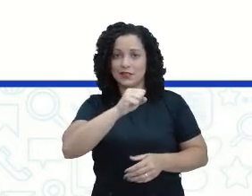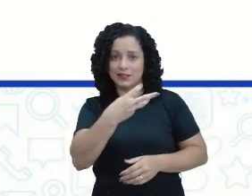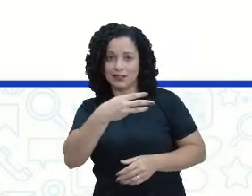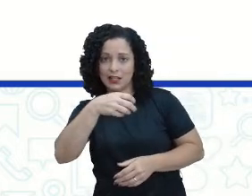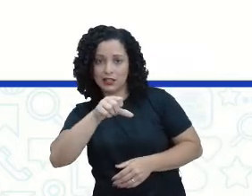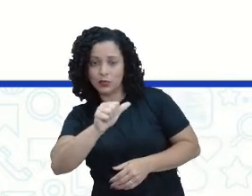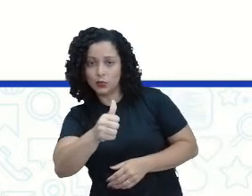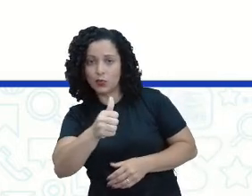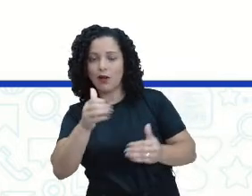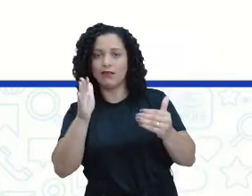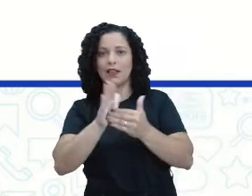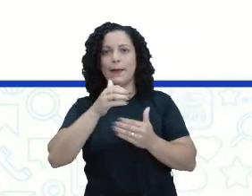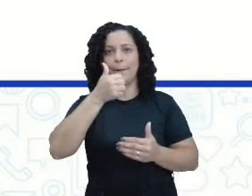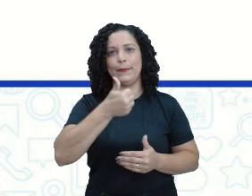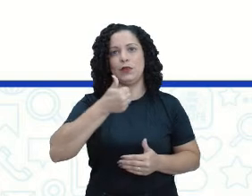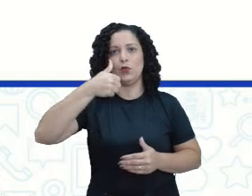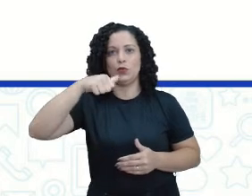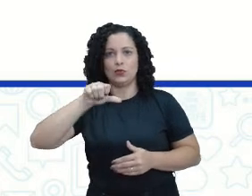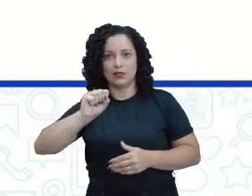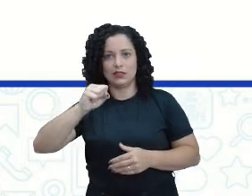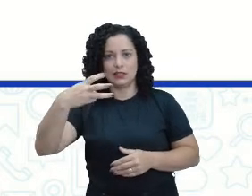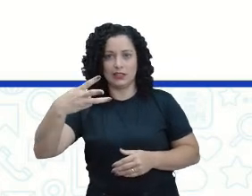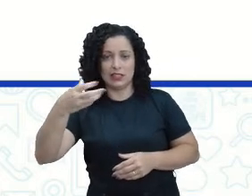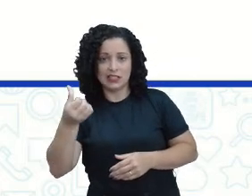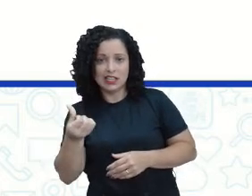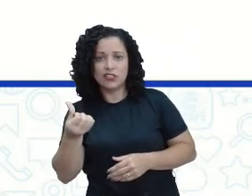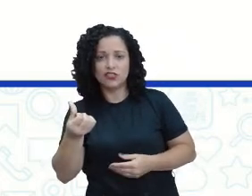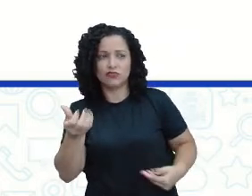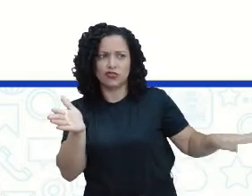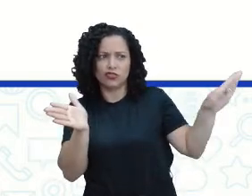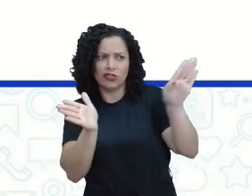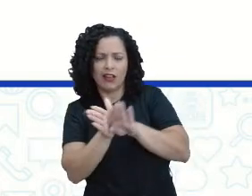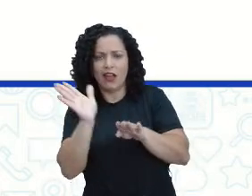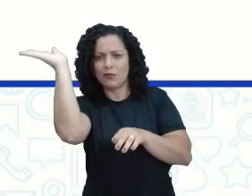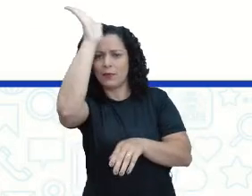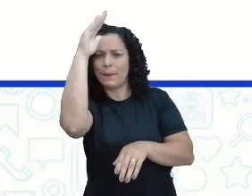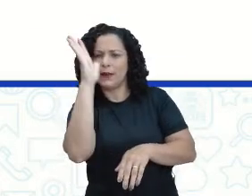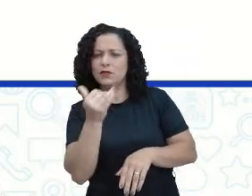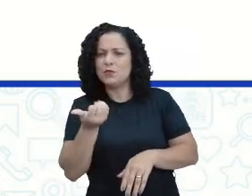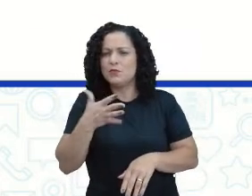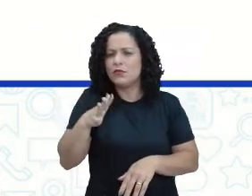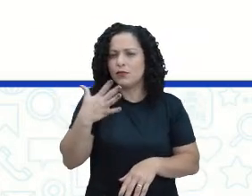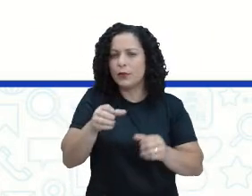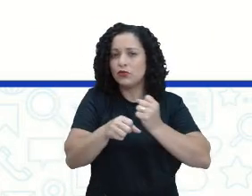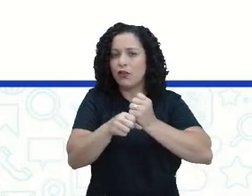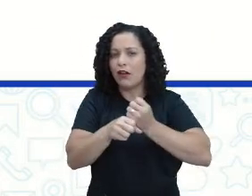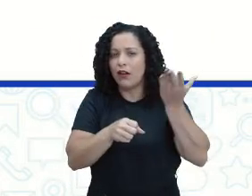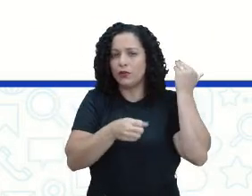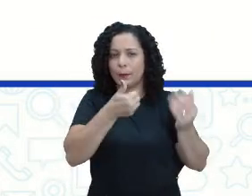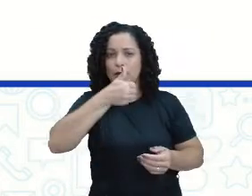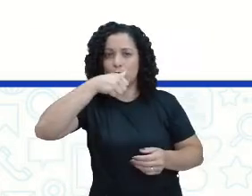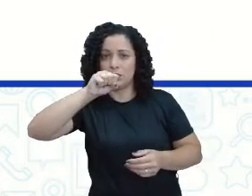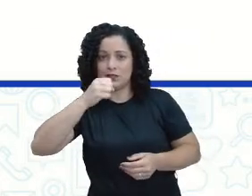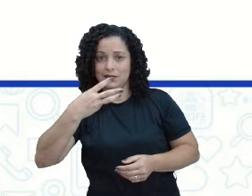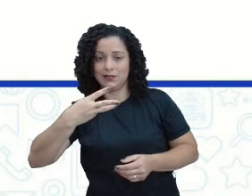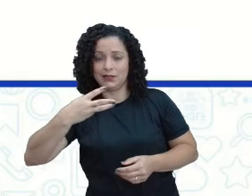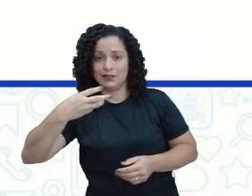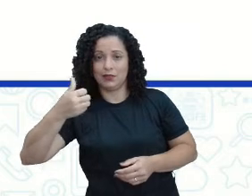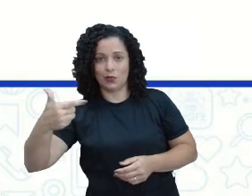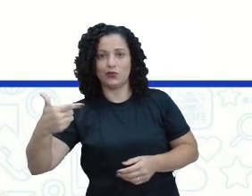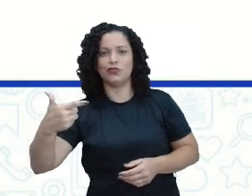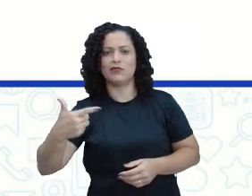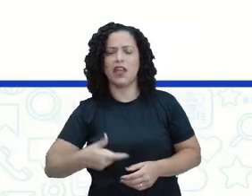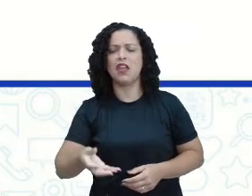acredita que aqui no Brasil ele deve ter passado por 1832. Então, ele observou também o